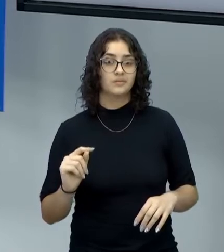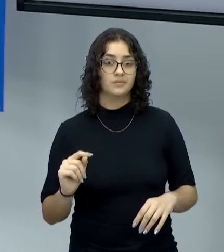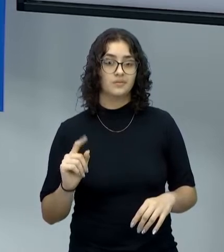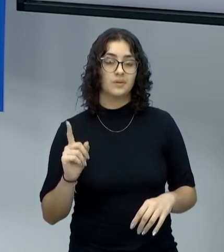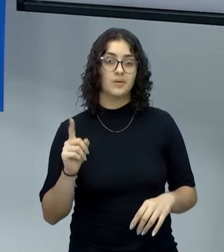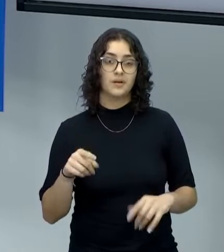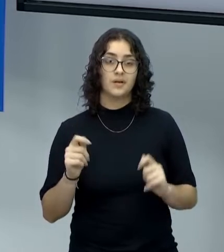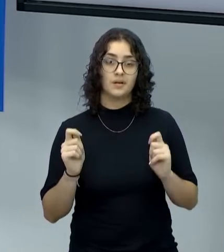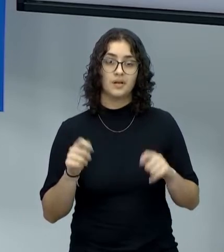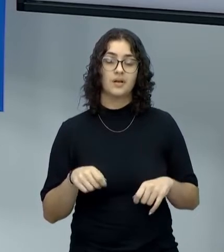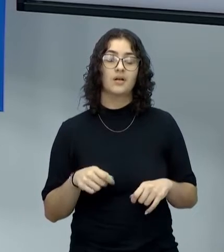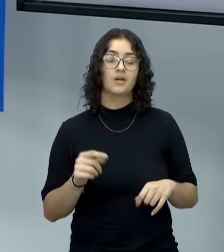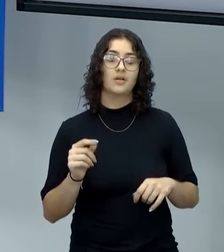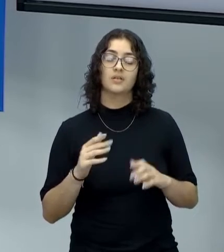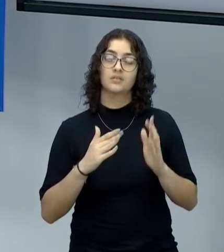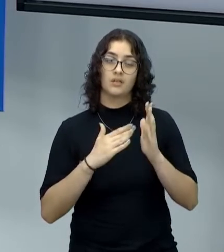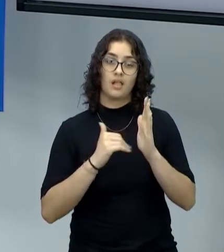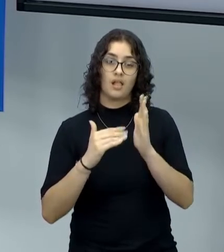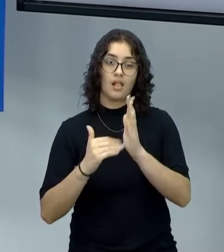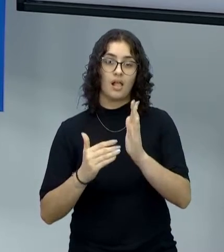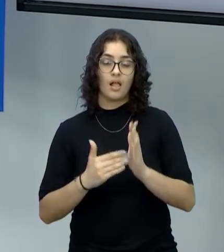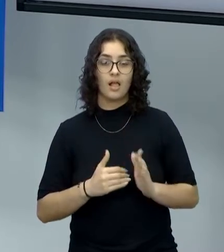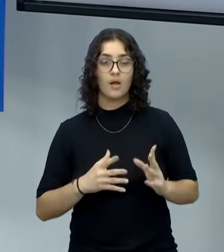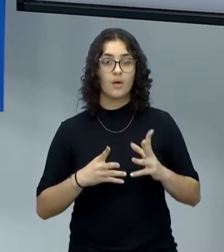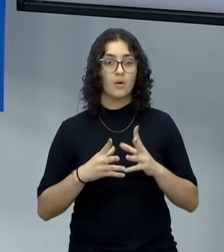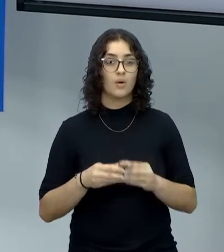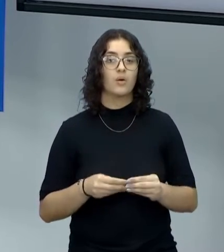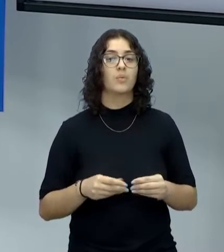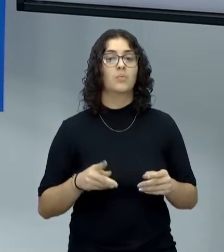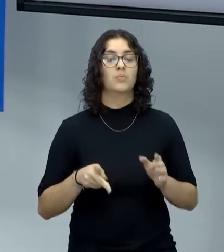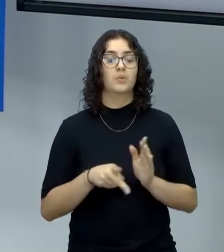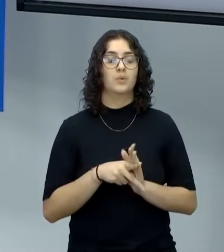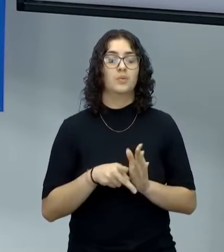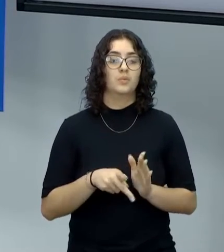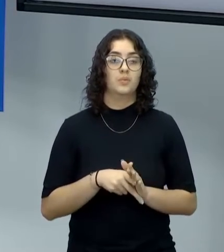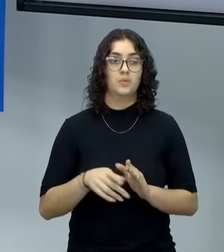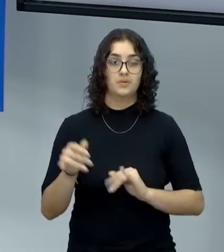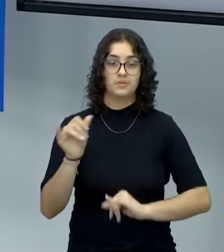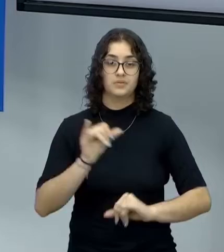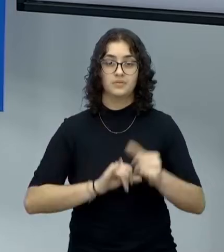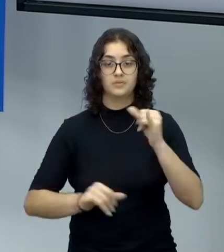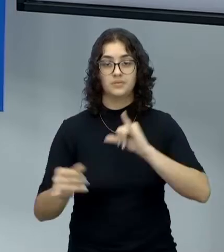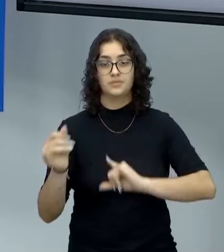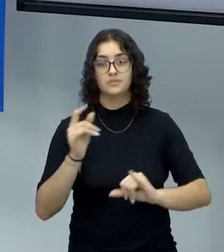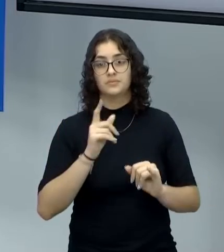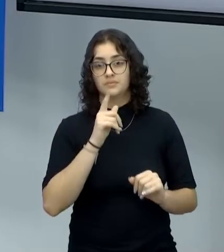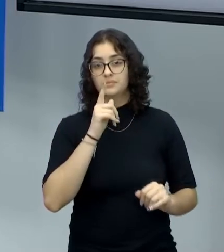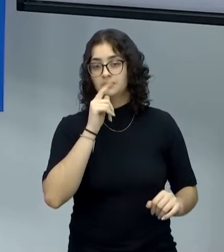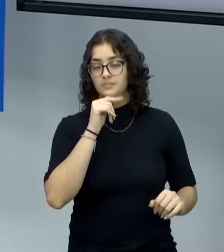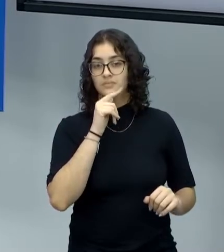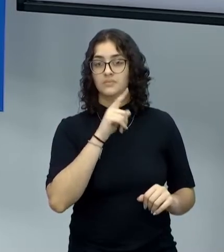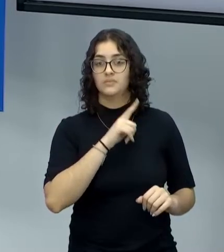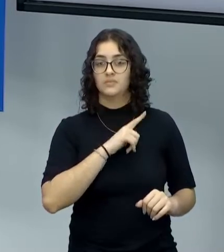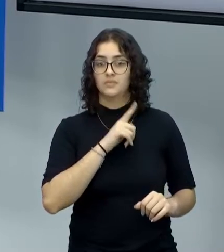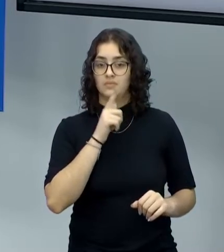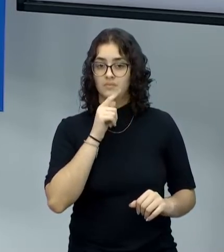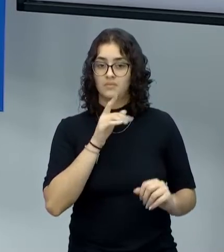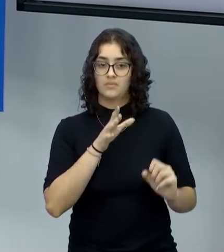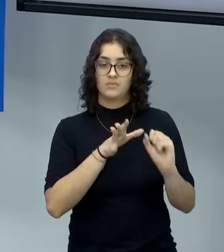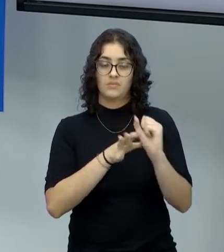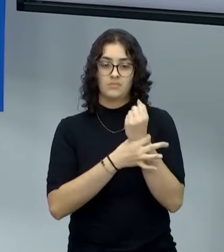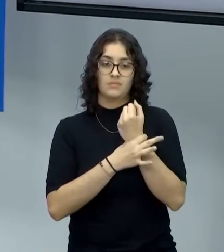não é capaz de retirar todos os compostos químicos da água. Ela foca ali em partículas, é uma água segura para